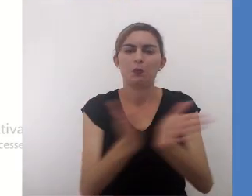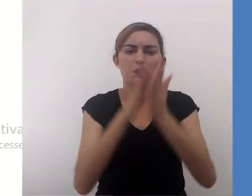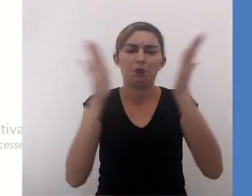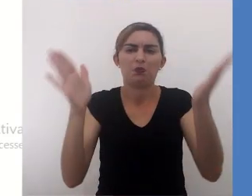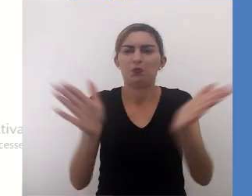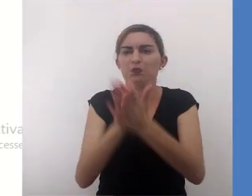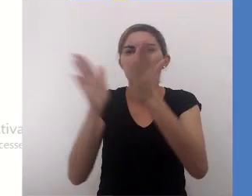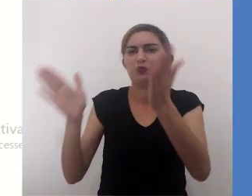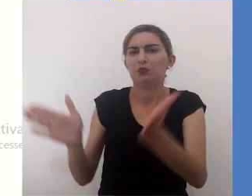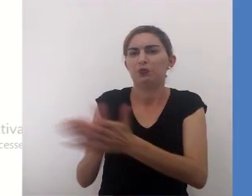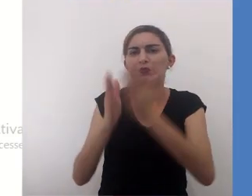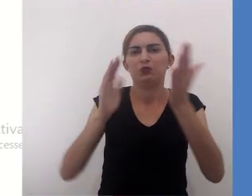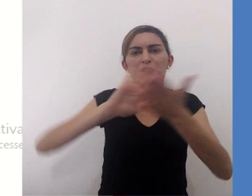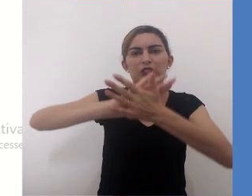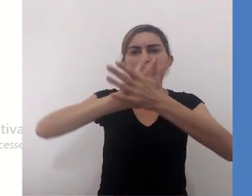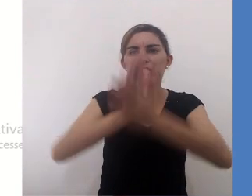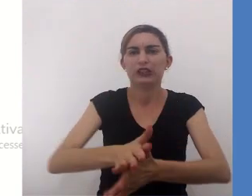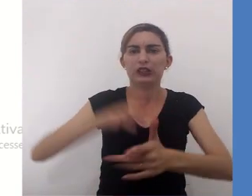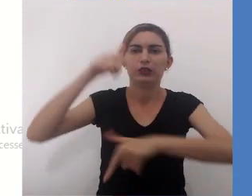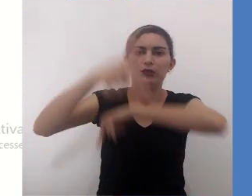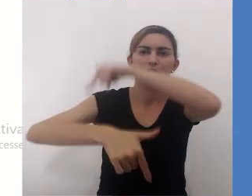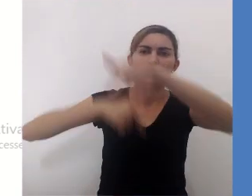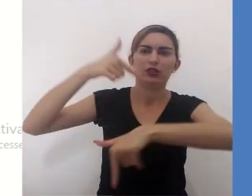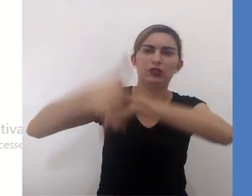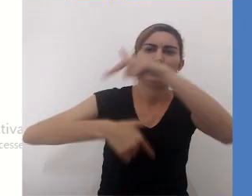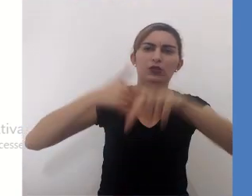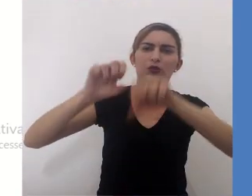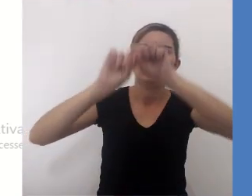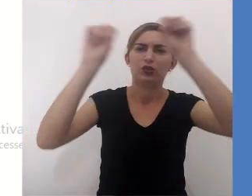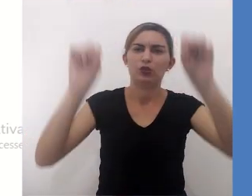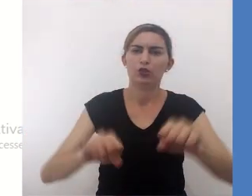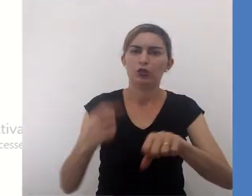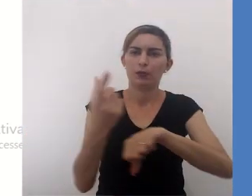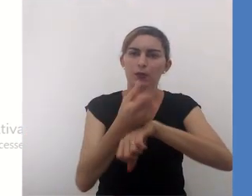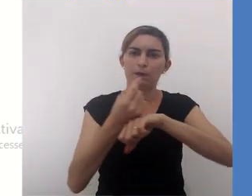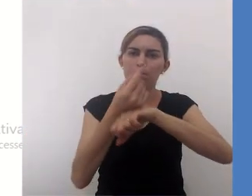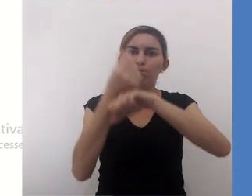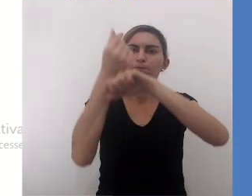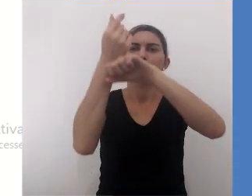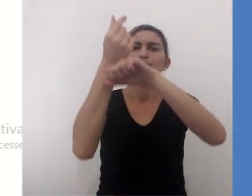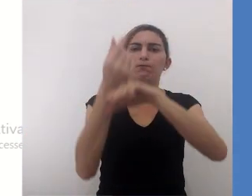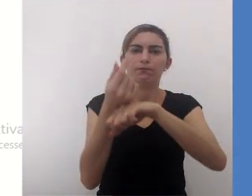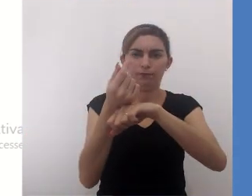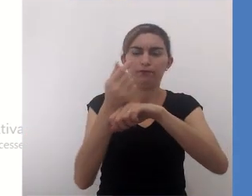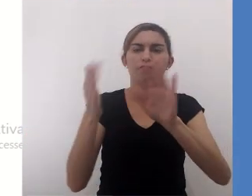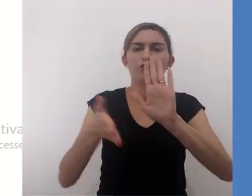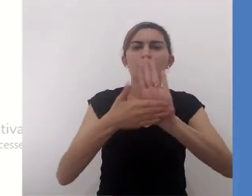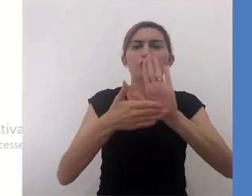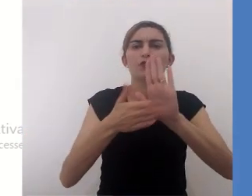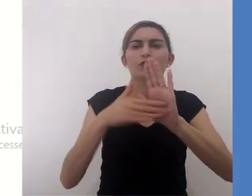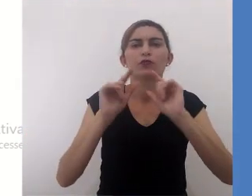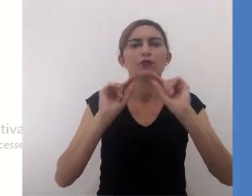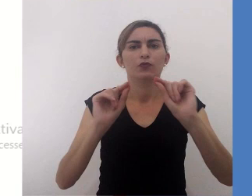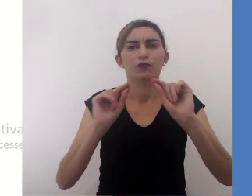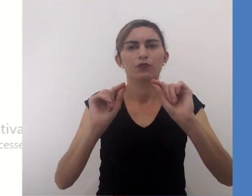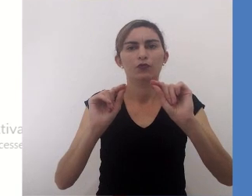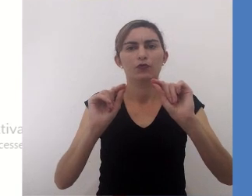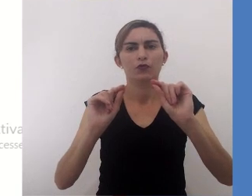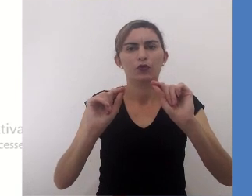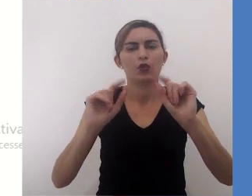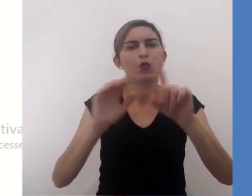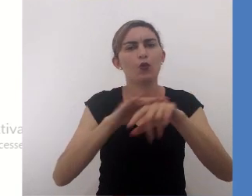pobreza e a exploração dos trabalhadores do sistema capitalista. E propuseram o quê? Mudança